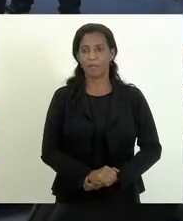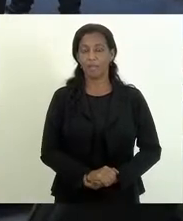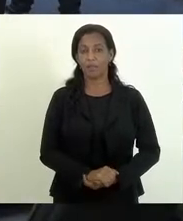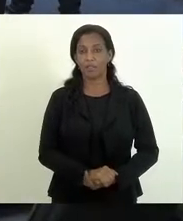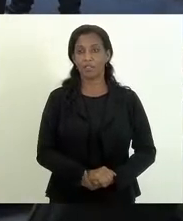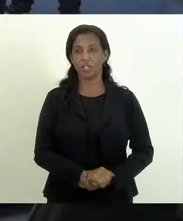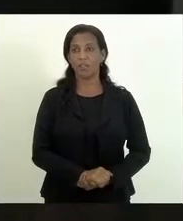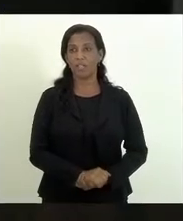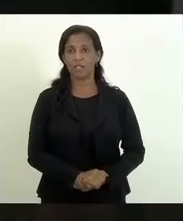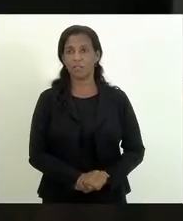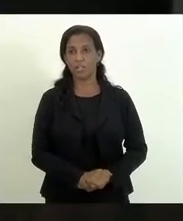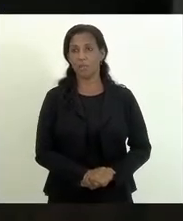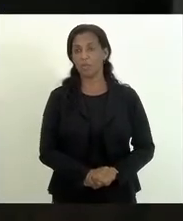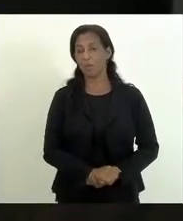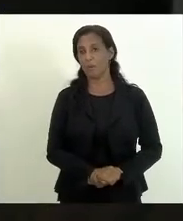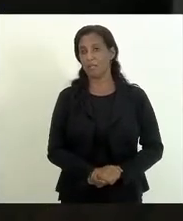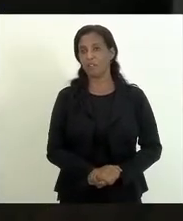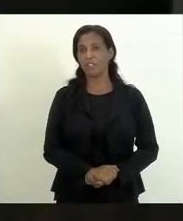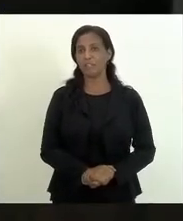Boa tarde, Mink.